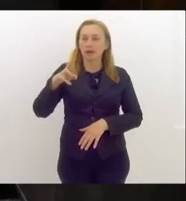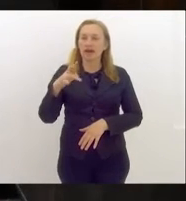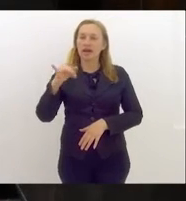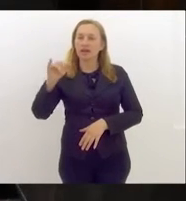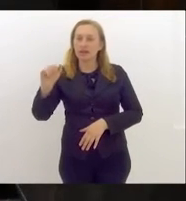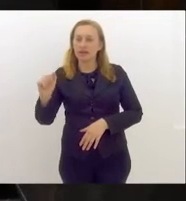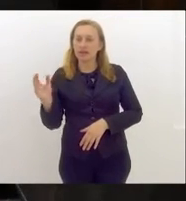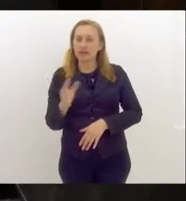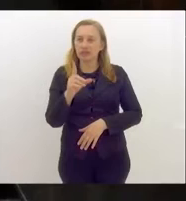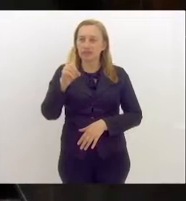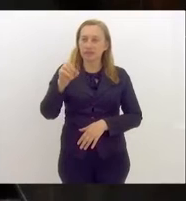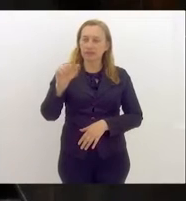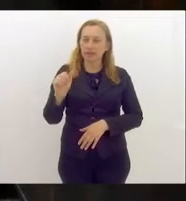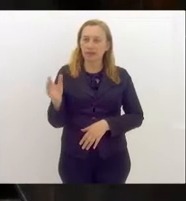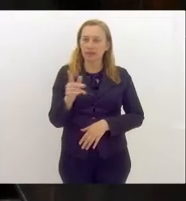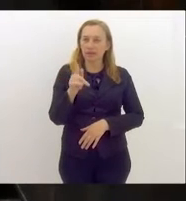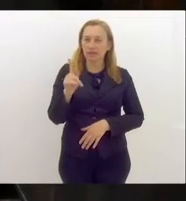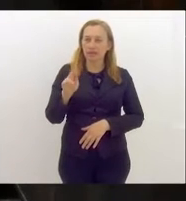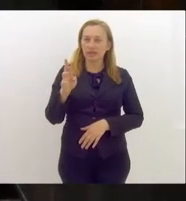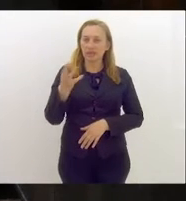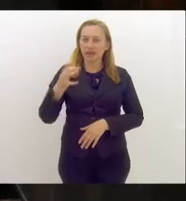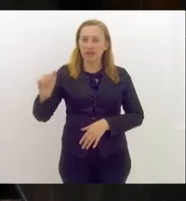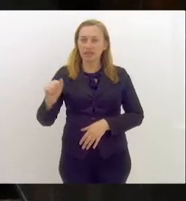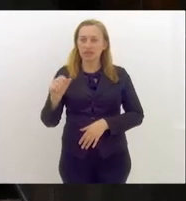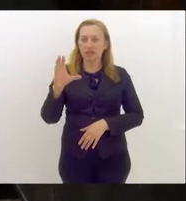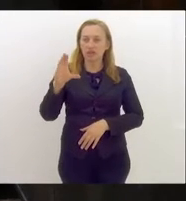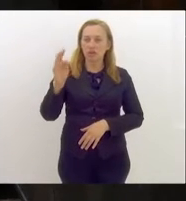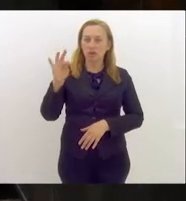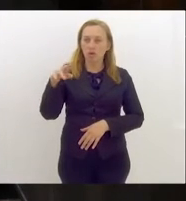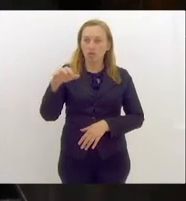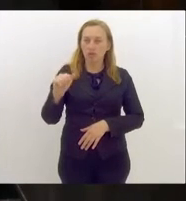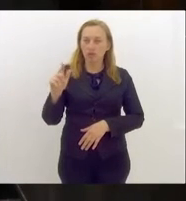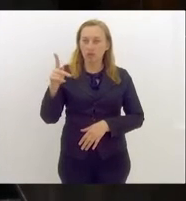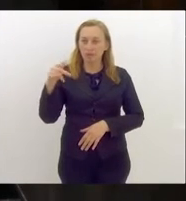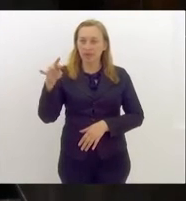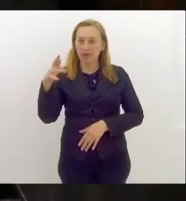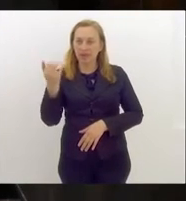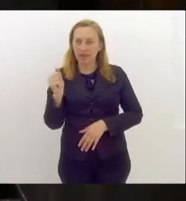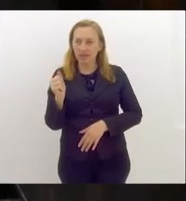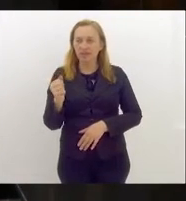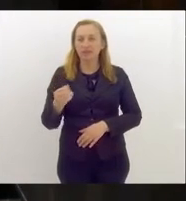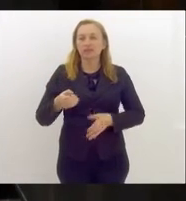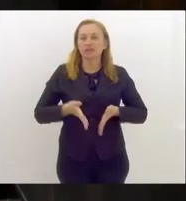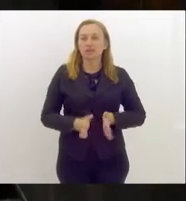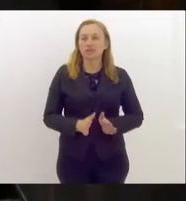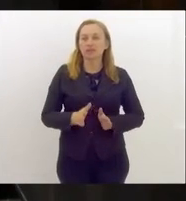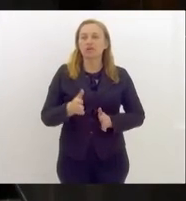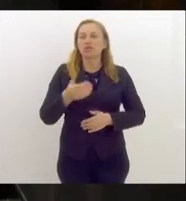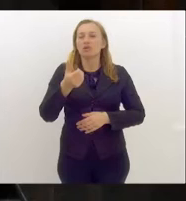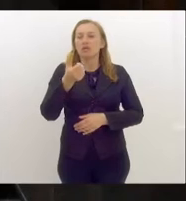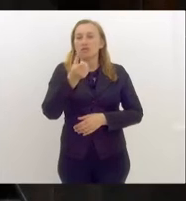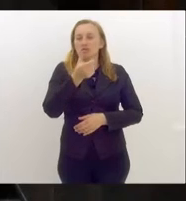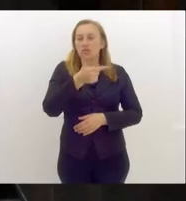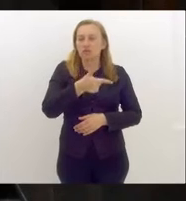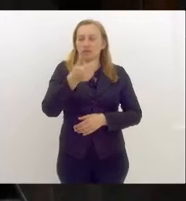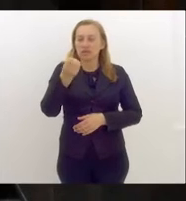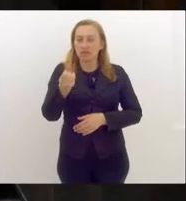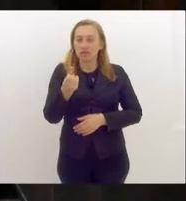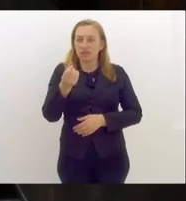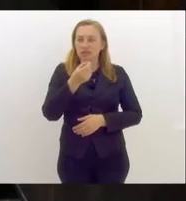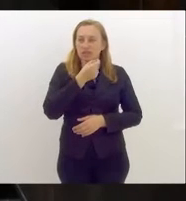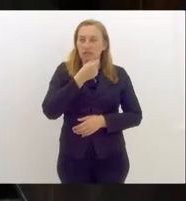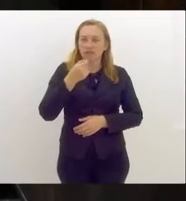Pena Burgos nasceu em 26 de setembro de 1945